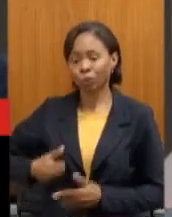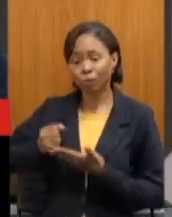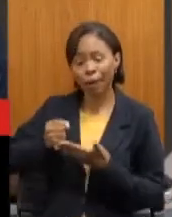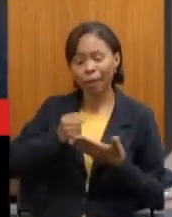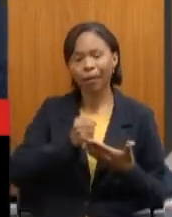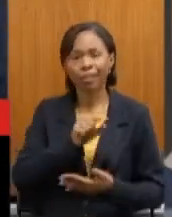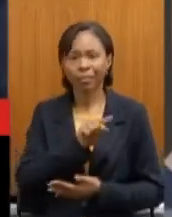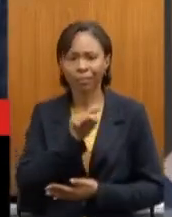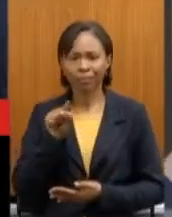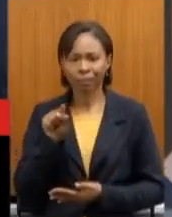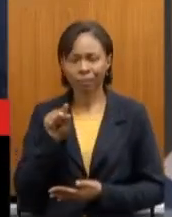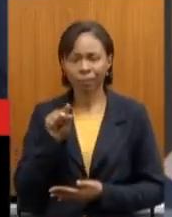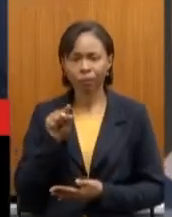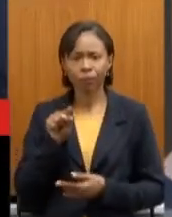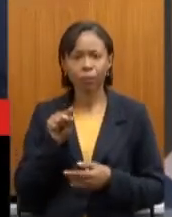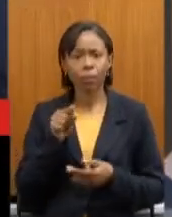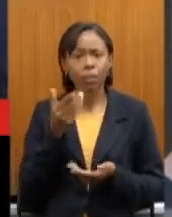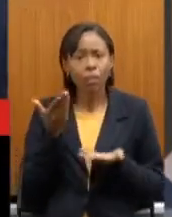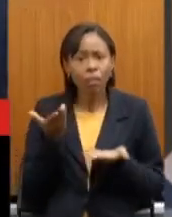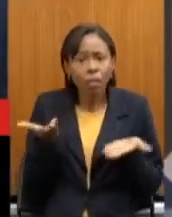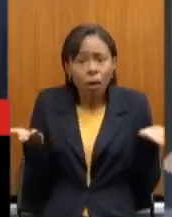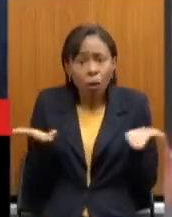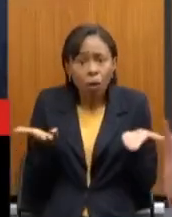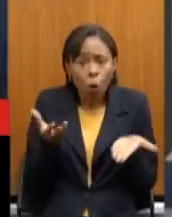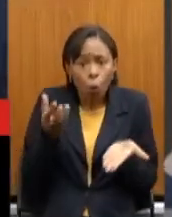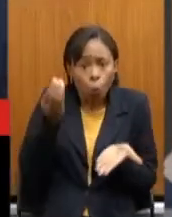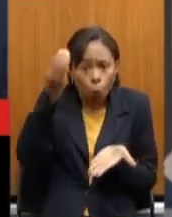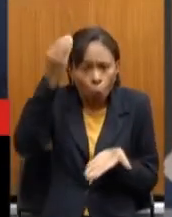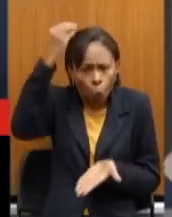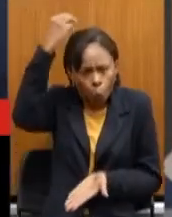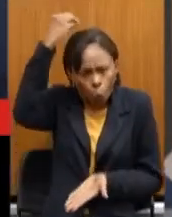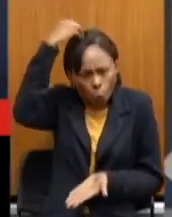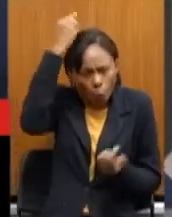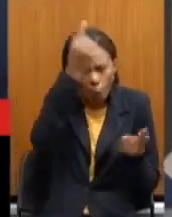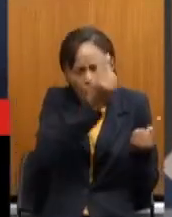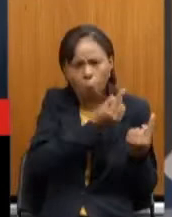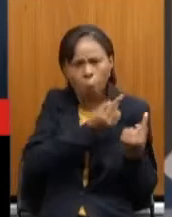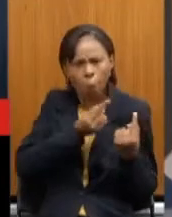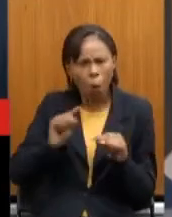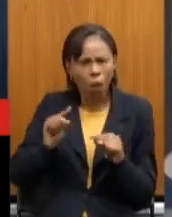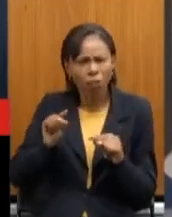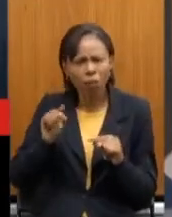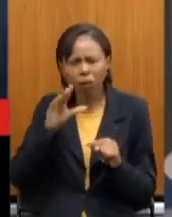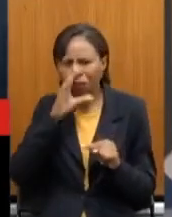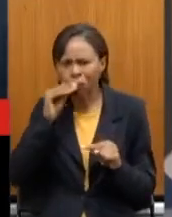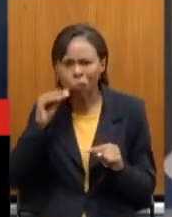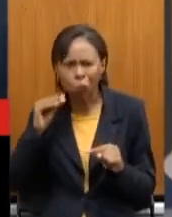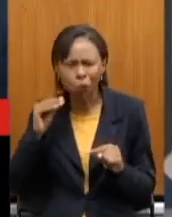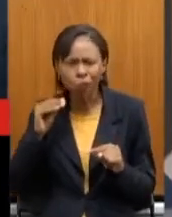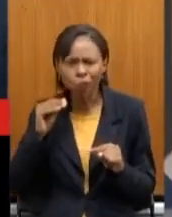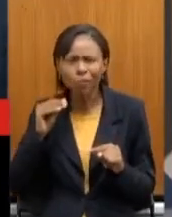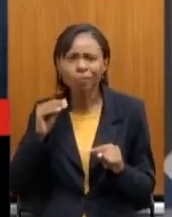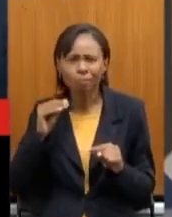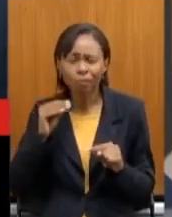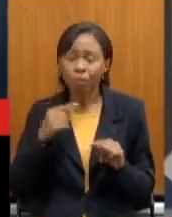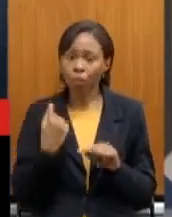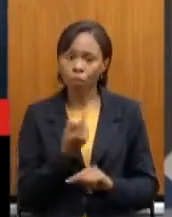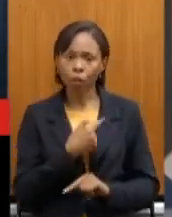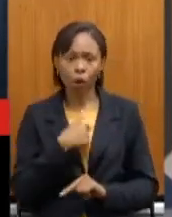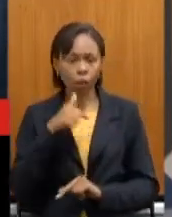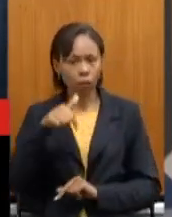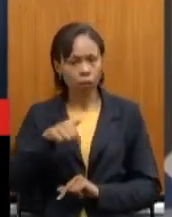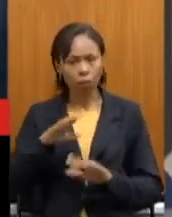momento que tem sido o culpado por todos os males e nós estamos aqui exatamente para fazer esse